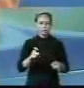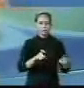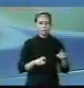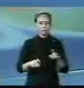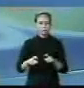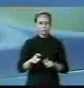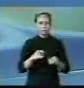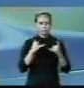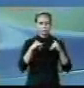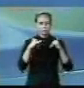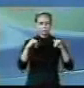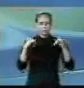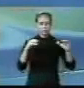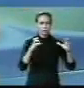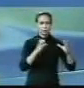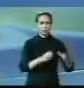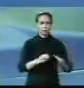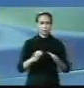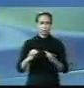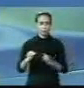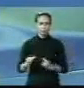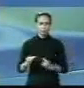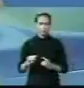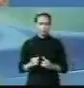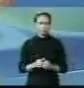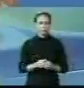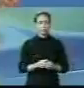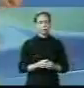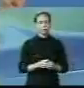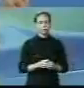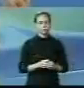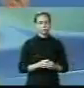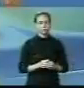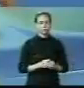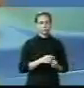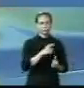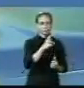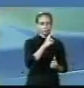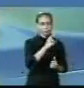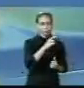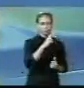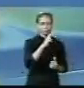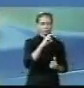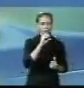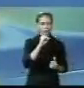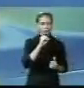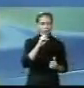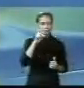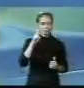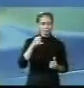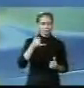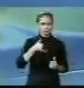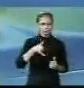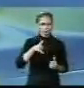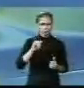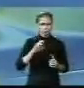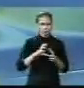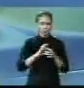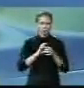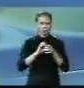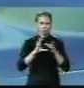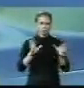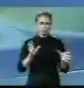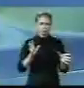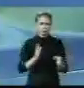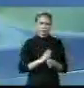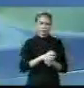rede local. Então, o proxy ele vai permitir que eu faça a passagem desses pacotes pelo meu